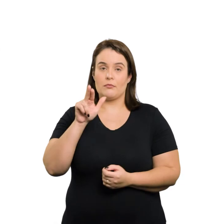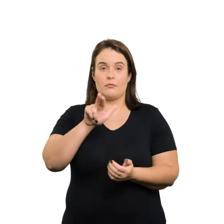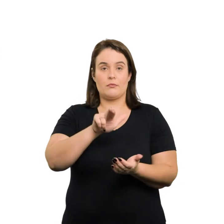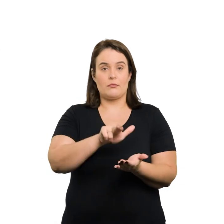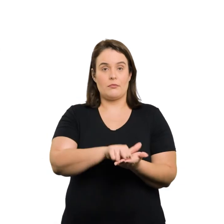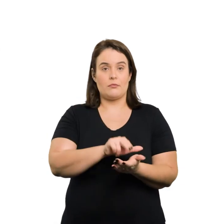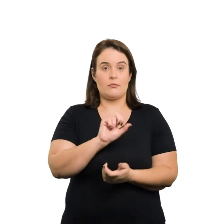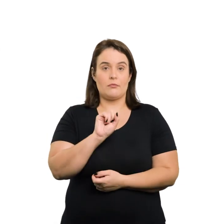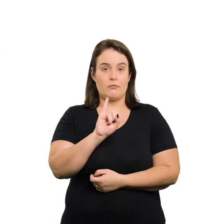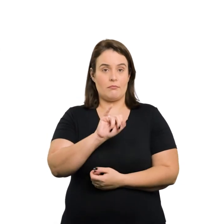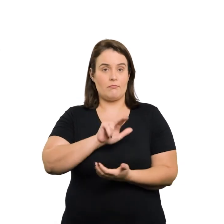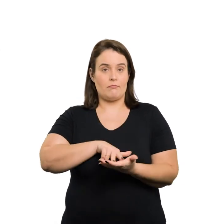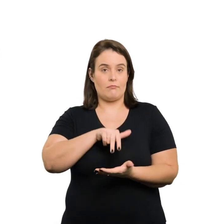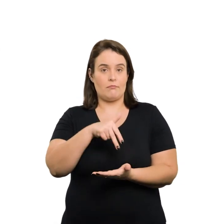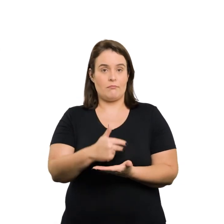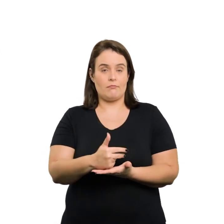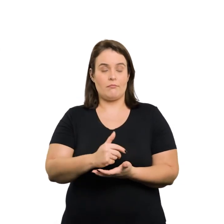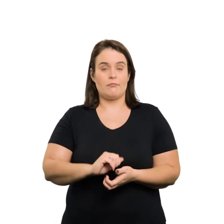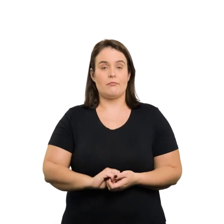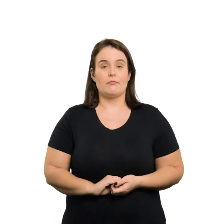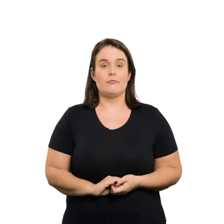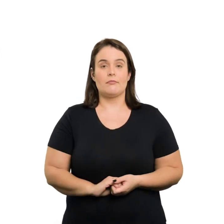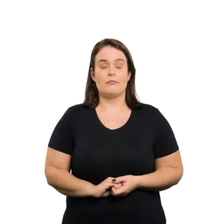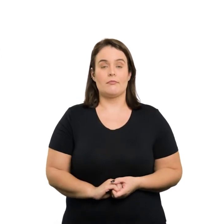ou deitada em caso de queda.